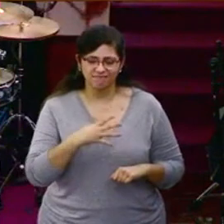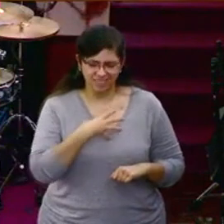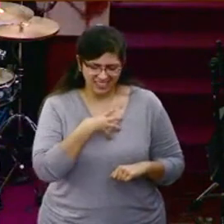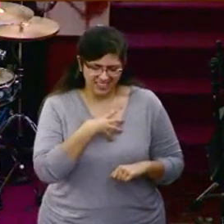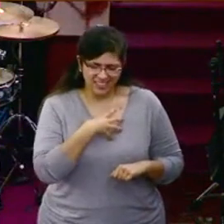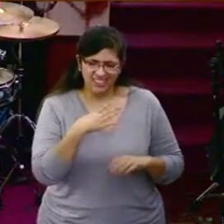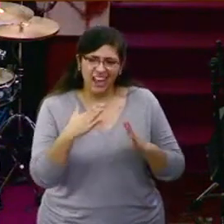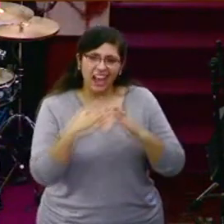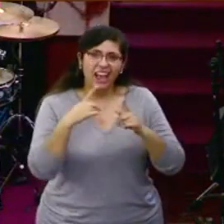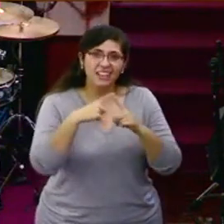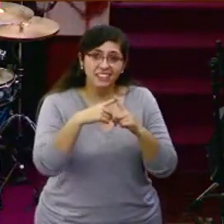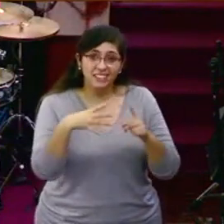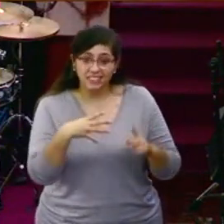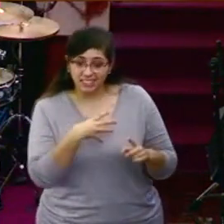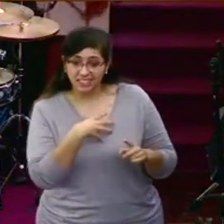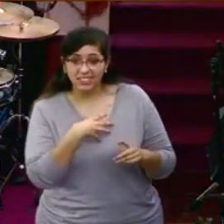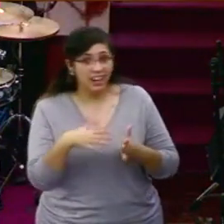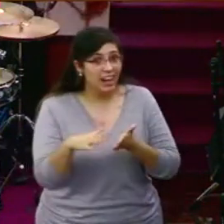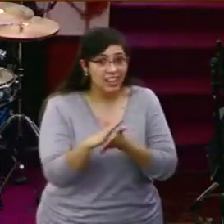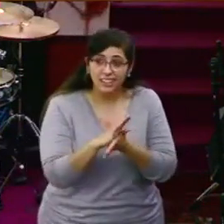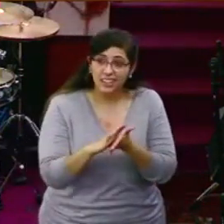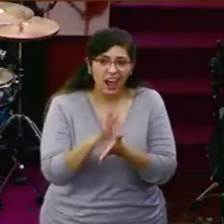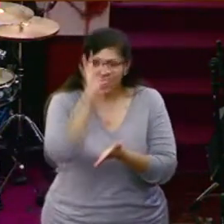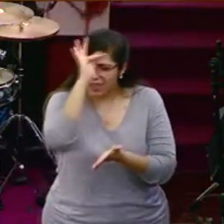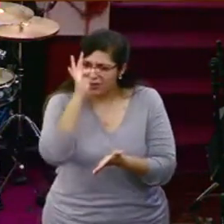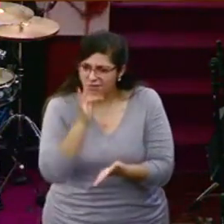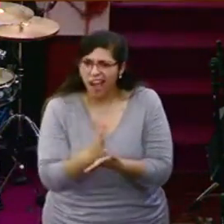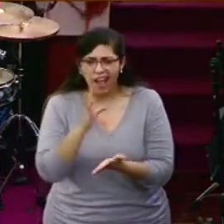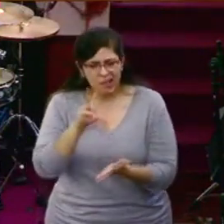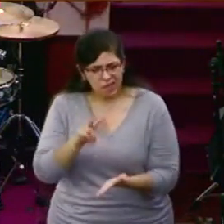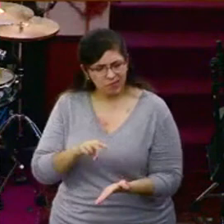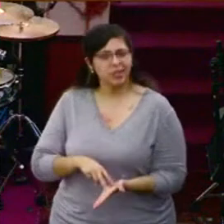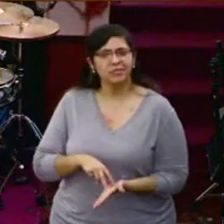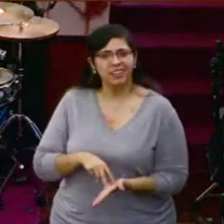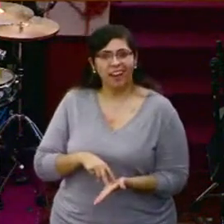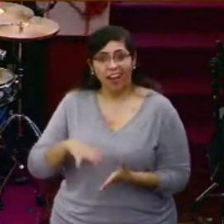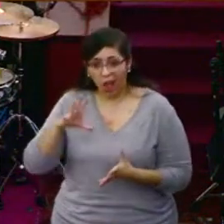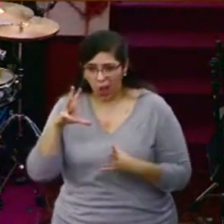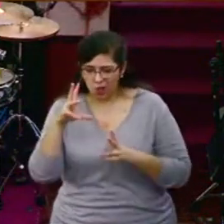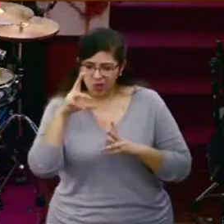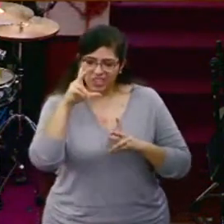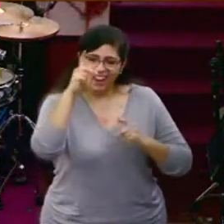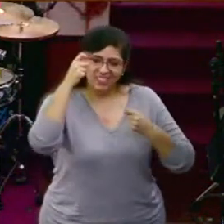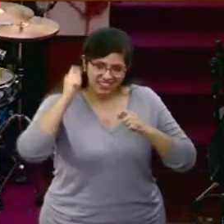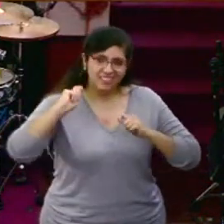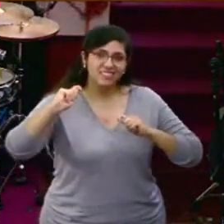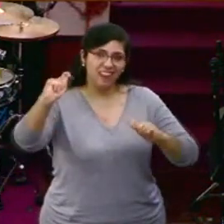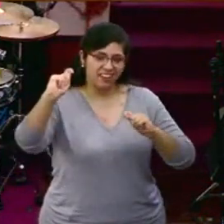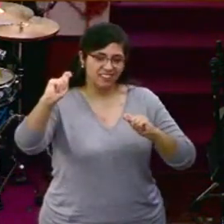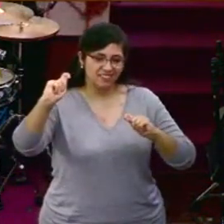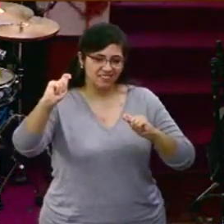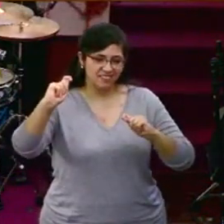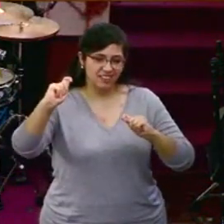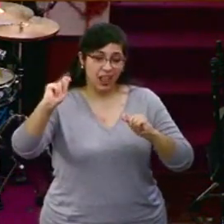vocês a igreja não está sentindo em nada na sua fé a igreja está sendo fortalecida na sua fé a igreja